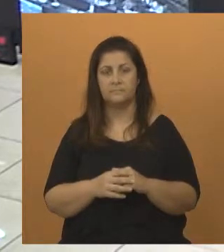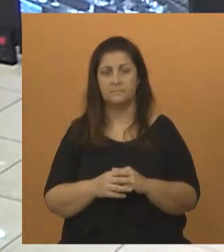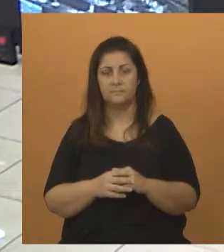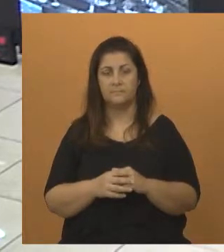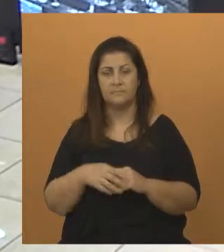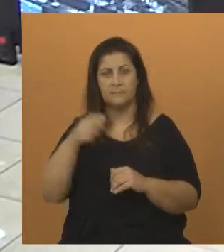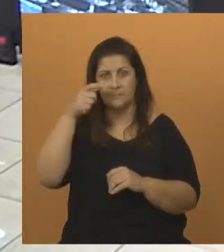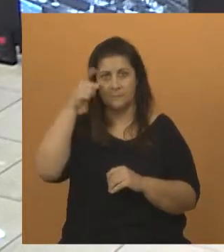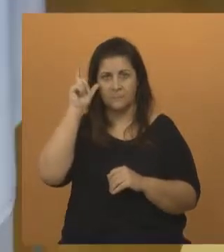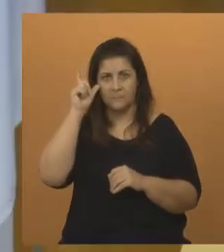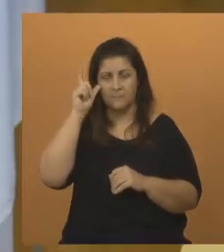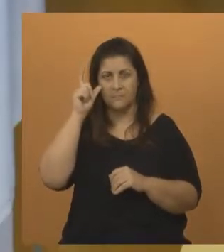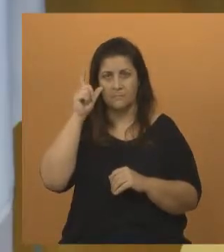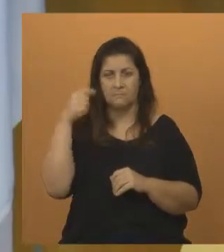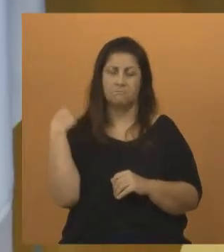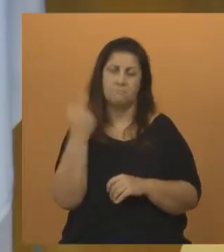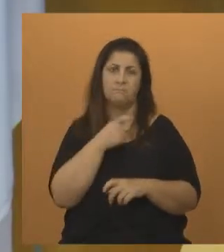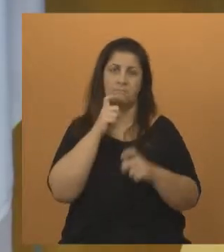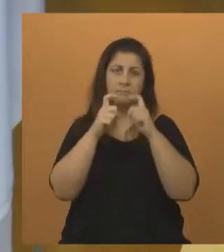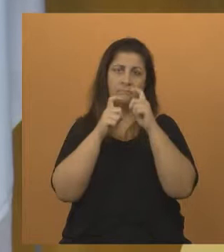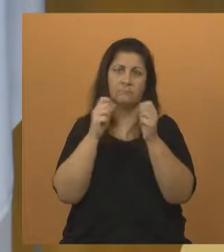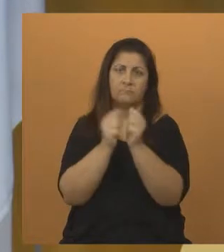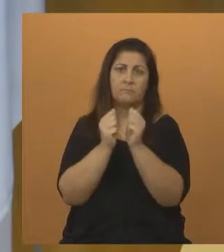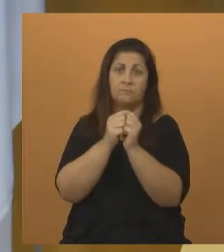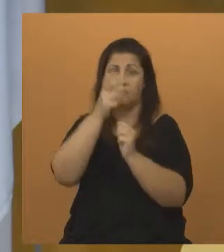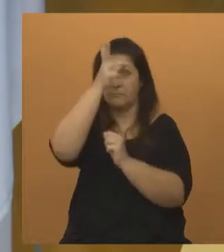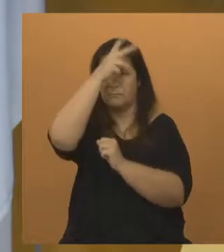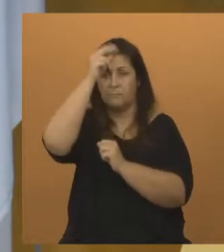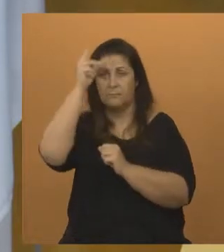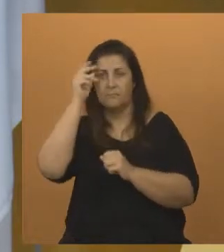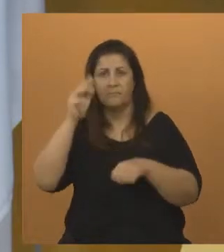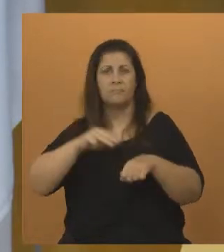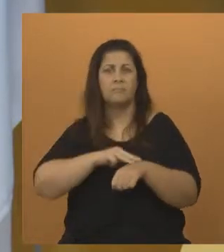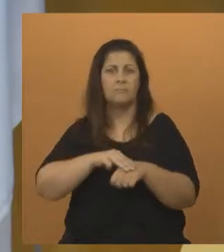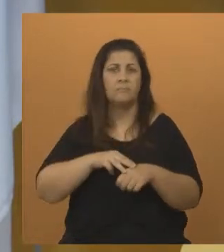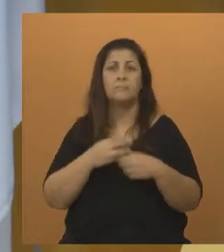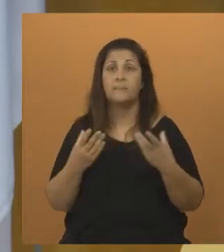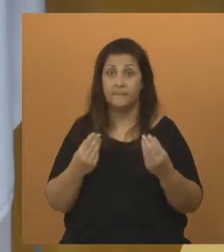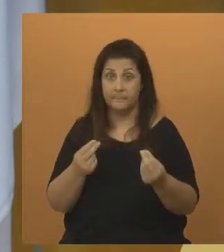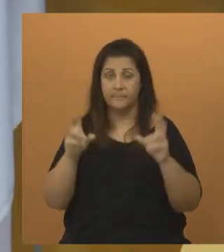E ontem a gente, em uma reunião com o prefeito Isaías, discutiu muito em relação a isso.